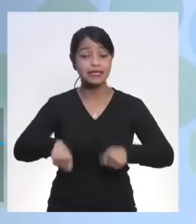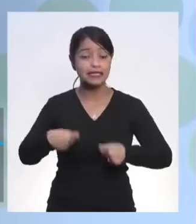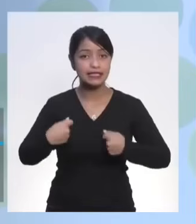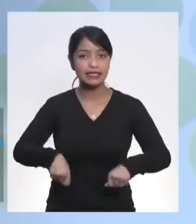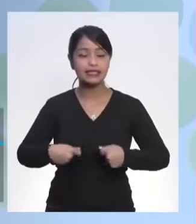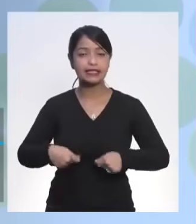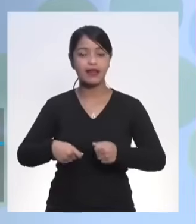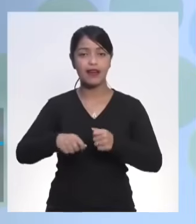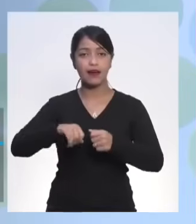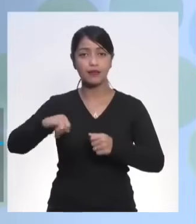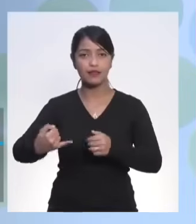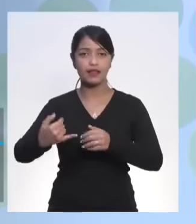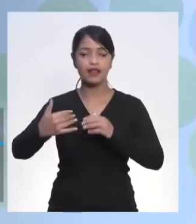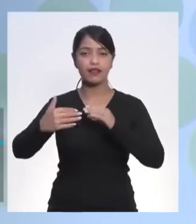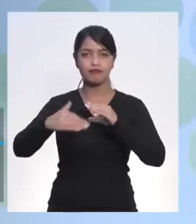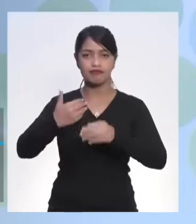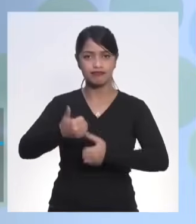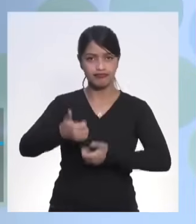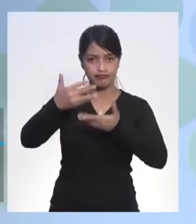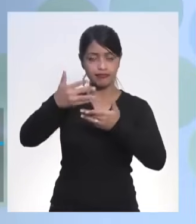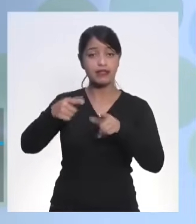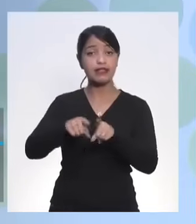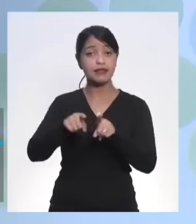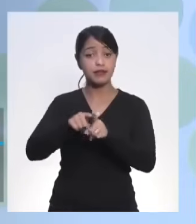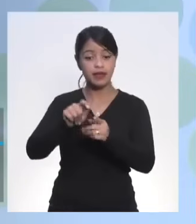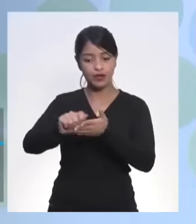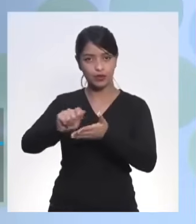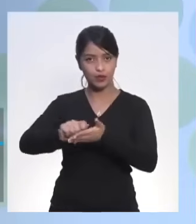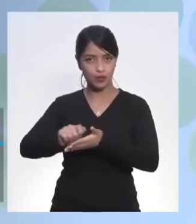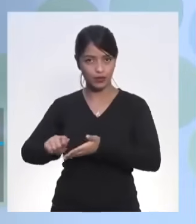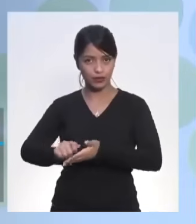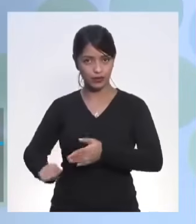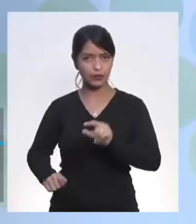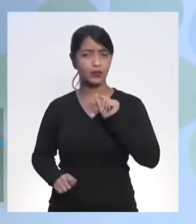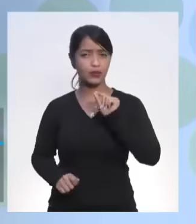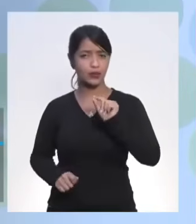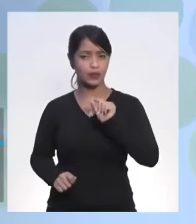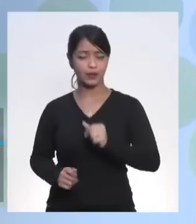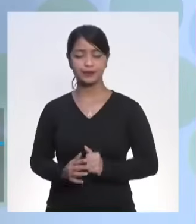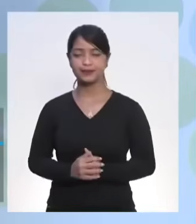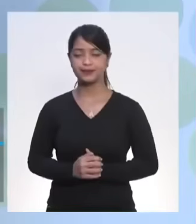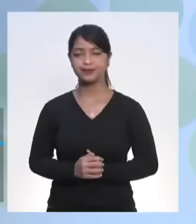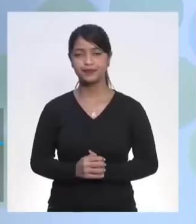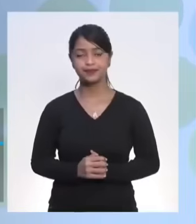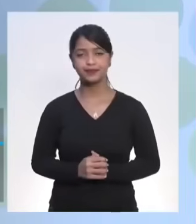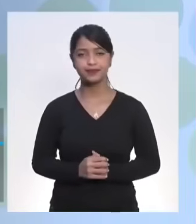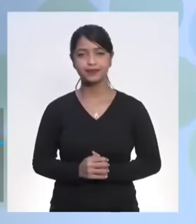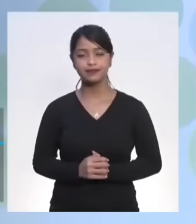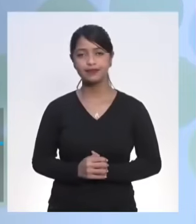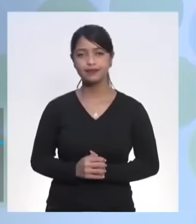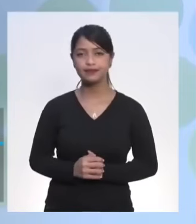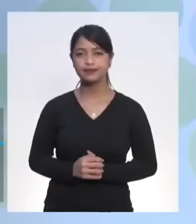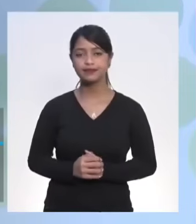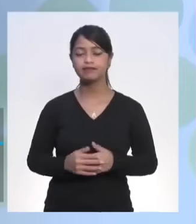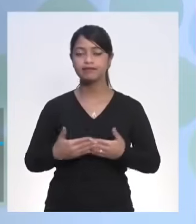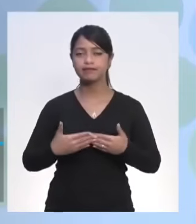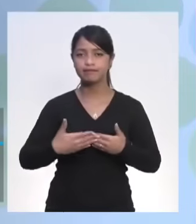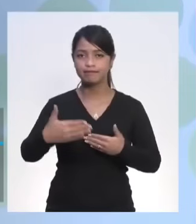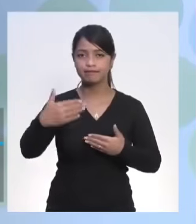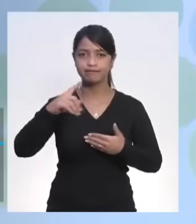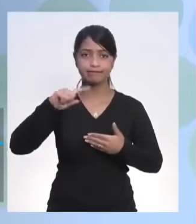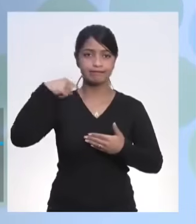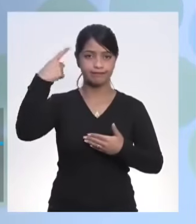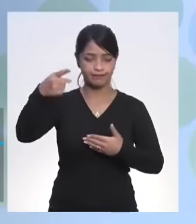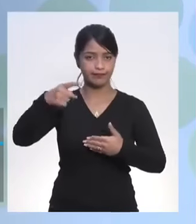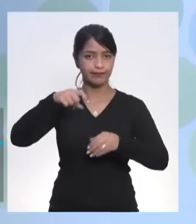principalmente anotar aí do que vocês têm que entender. O que nós vamos ver, inclusive, nas próximas aulas, né? Nas próximas aulas